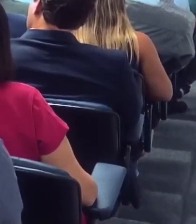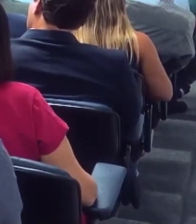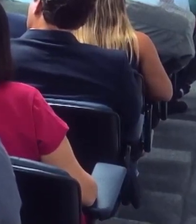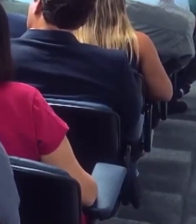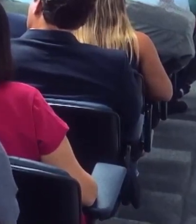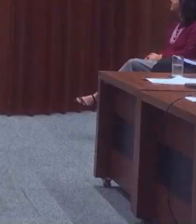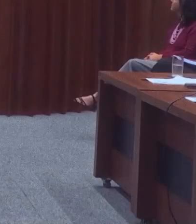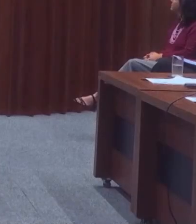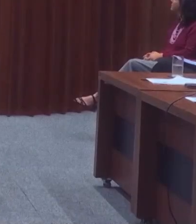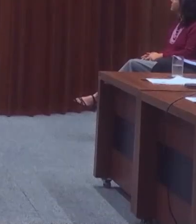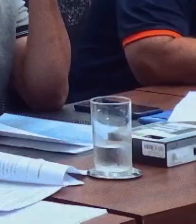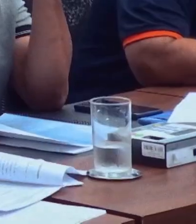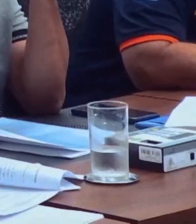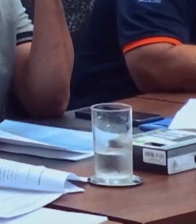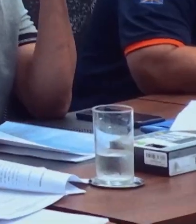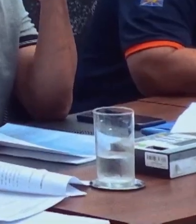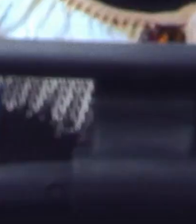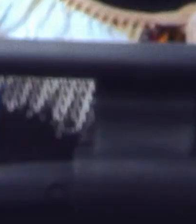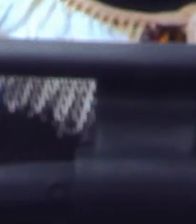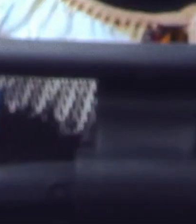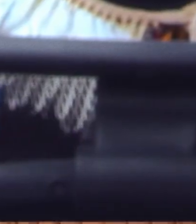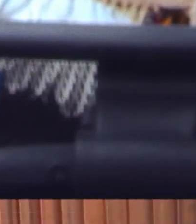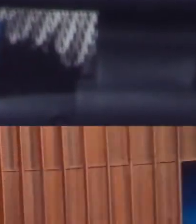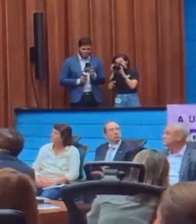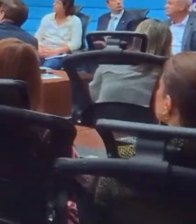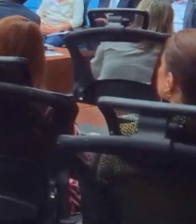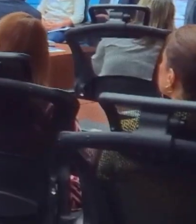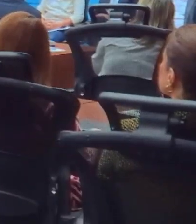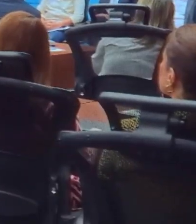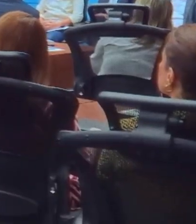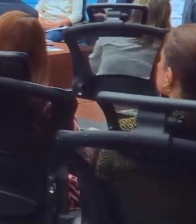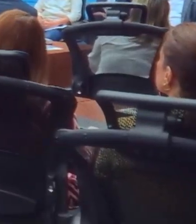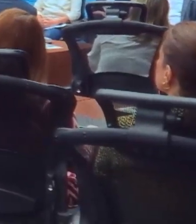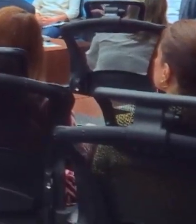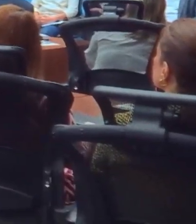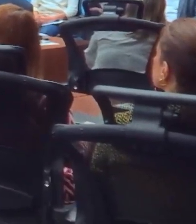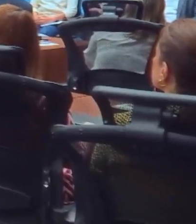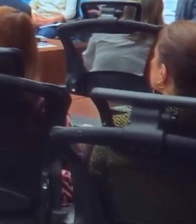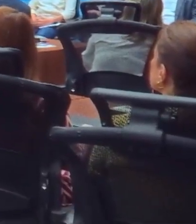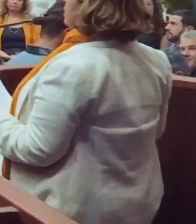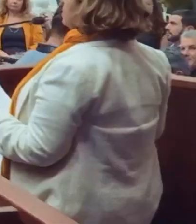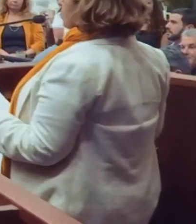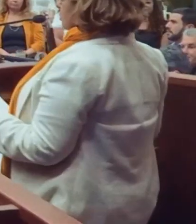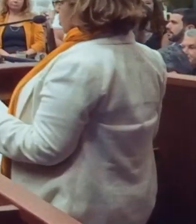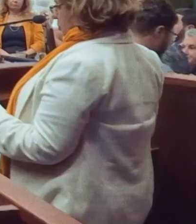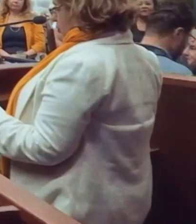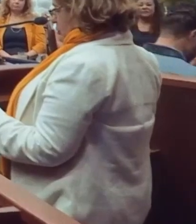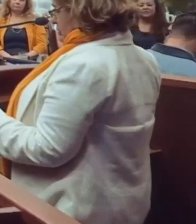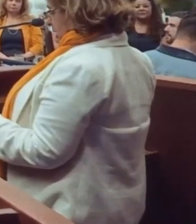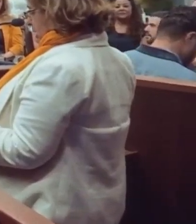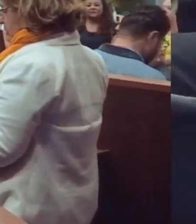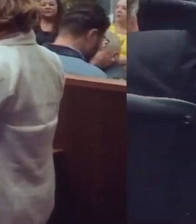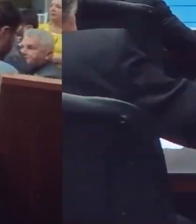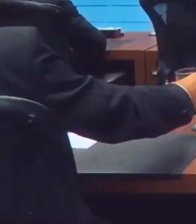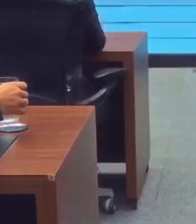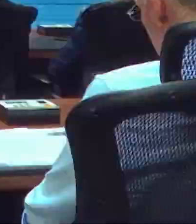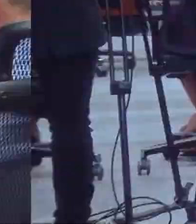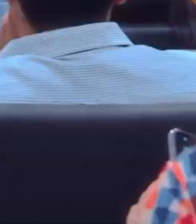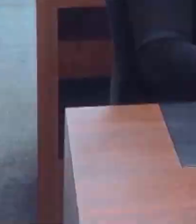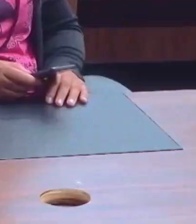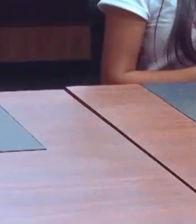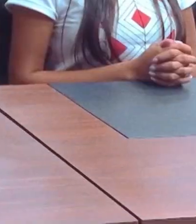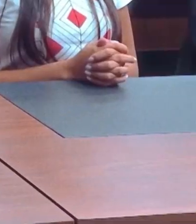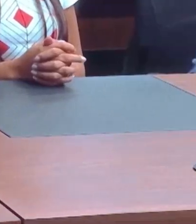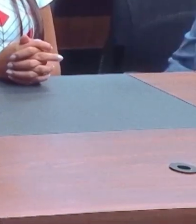audiências públicas. Um espaço de diálogo aberto, onde projetos de impacto na sociedade são debatidos.